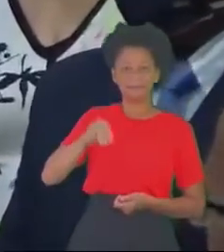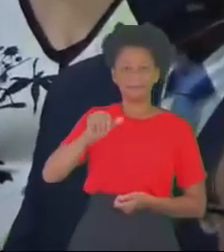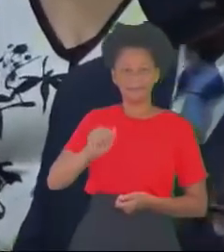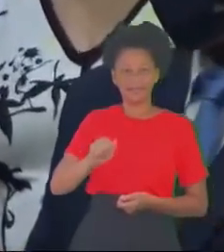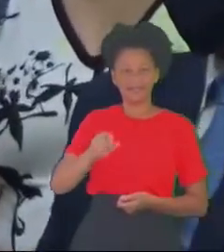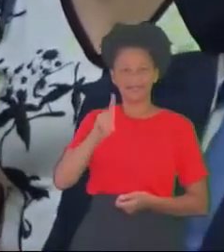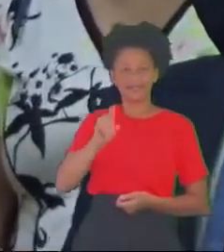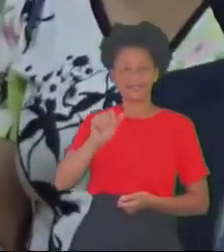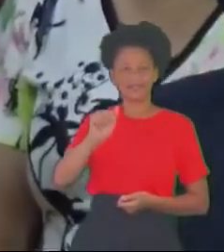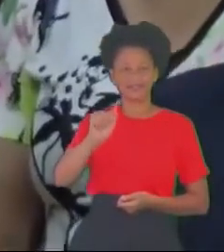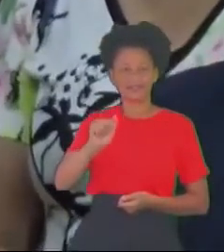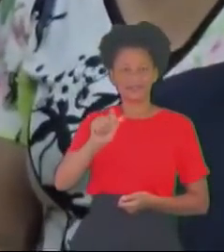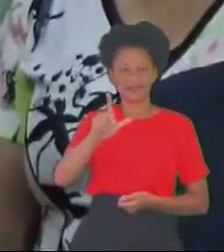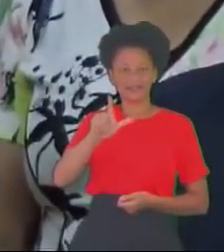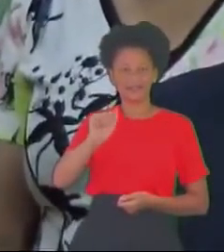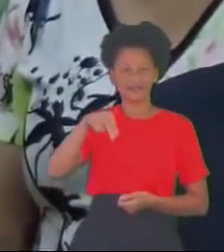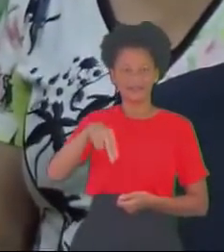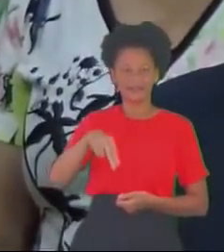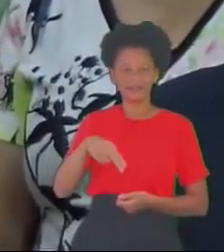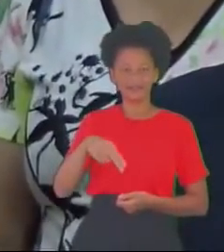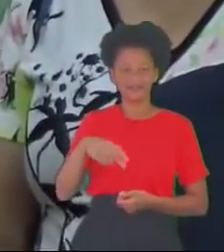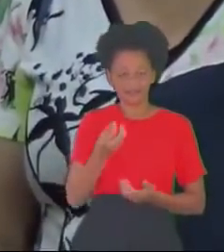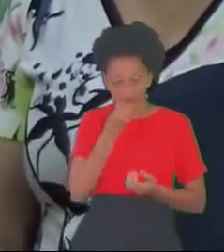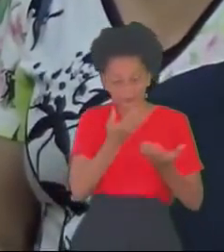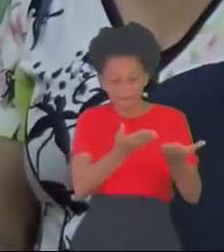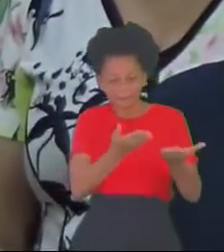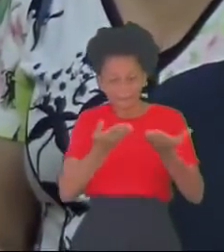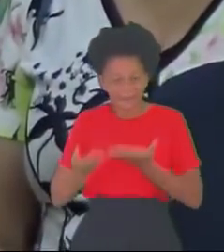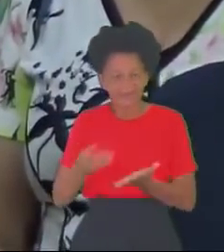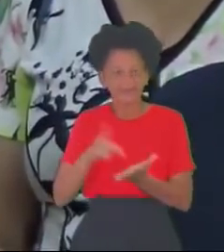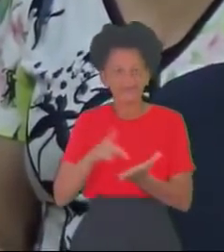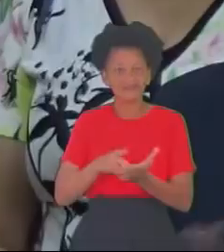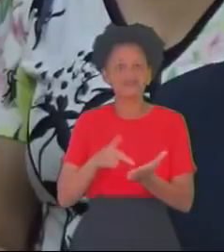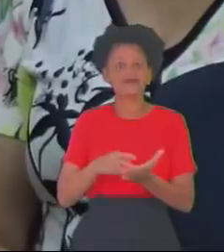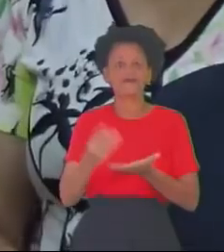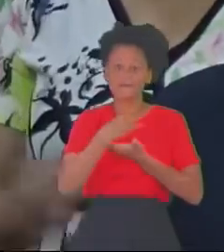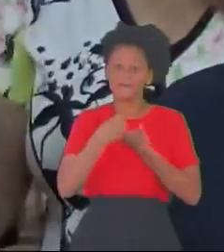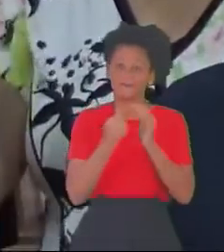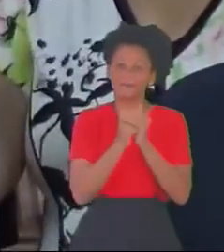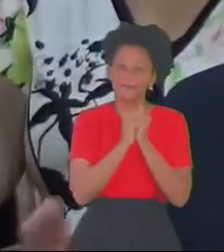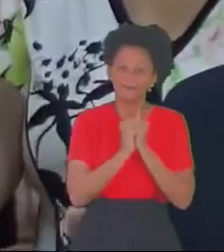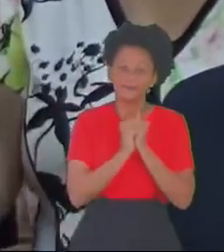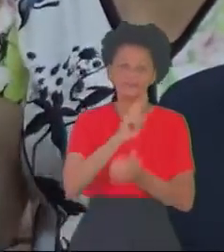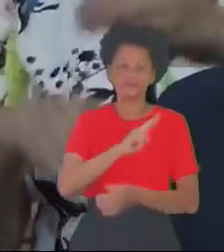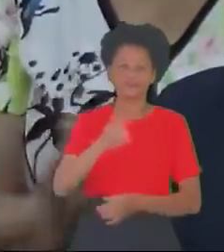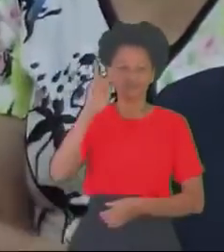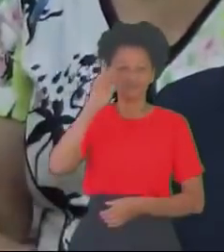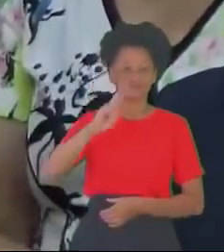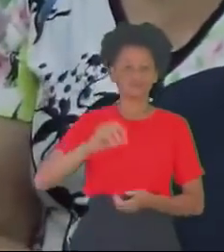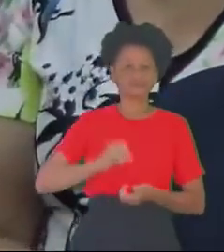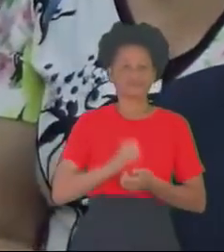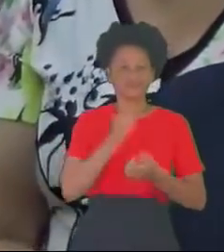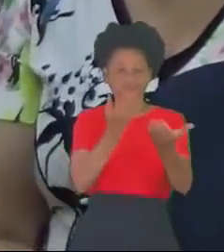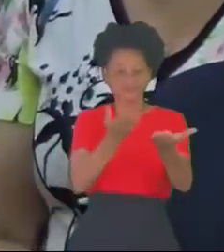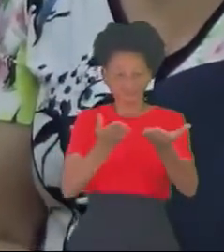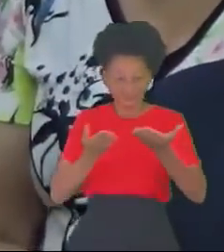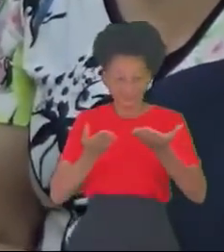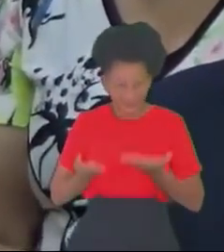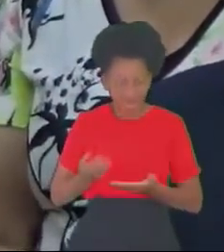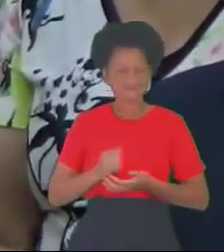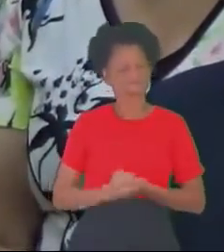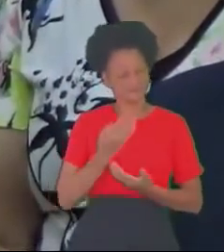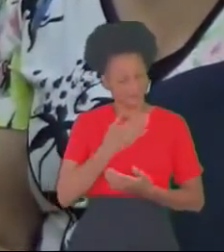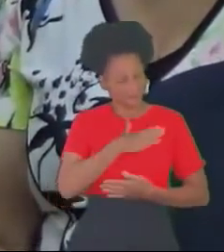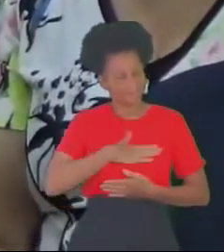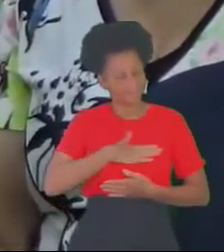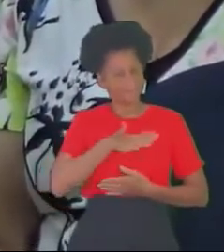Deus. Os irmãos querem saudá-lo, bem-vindo. Se é verdade, diga amém em nome do Senhor Jesus Cristo. Bem-vindo, Mohamed. É um prazer muito grande